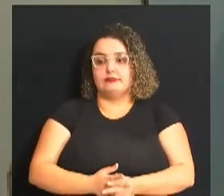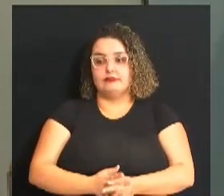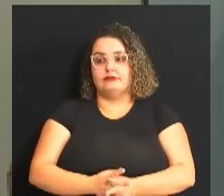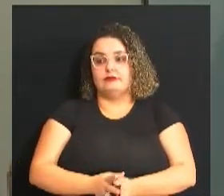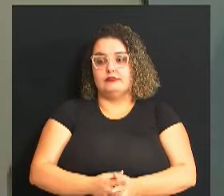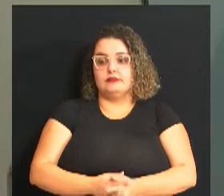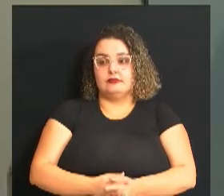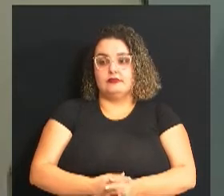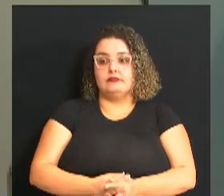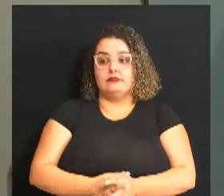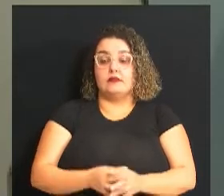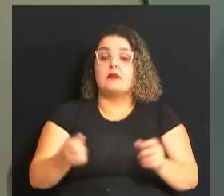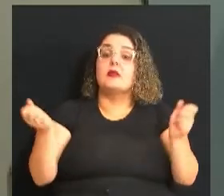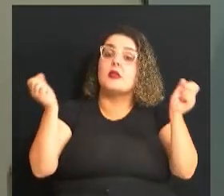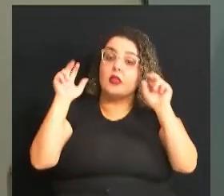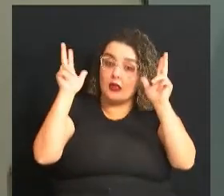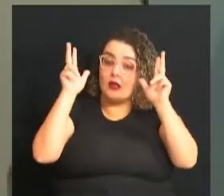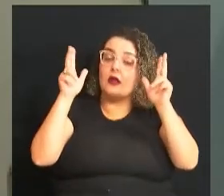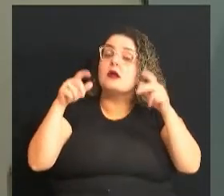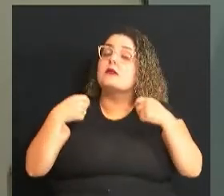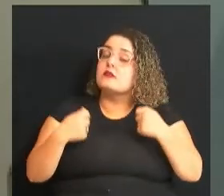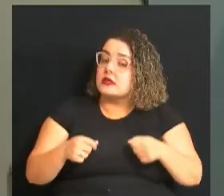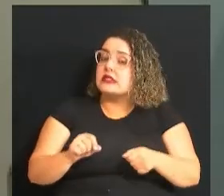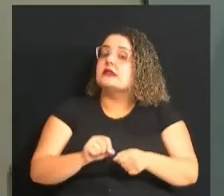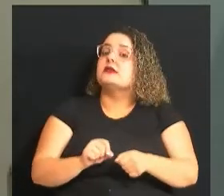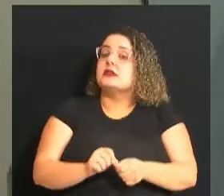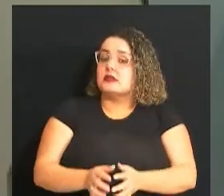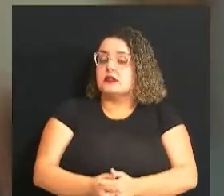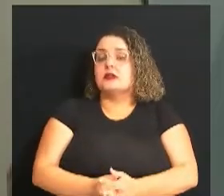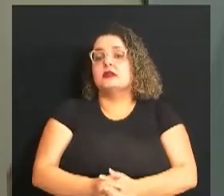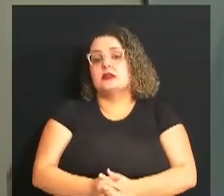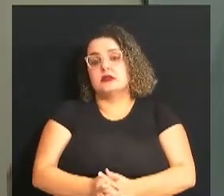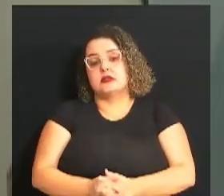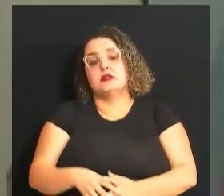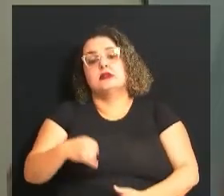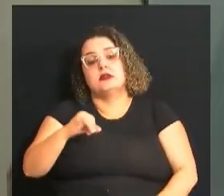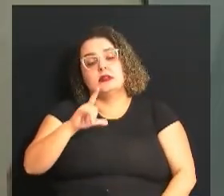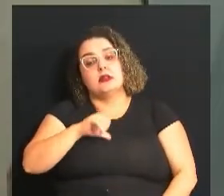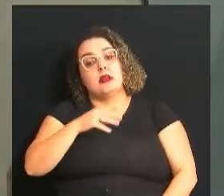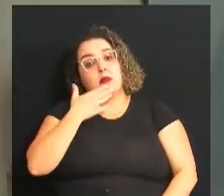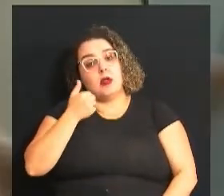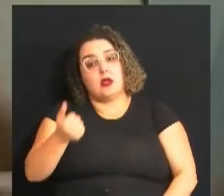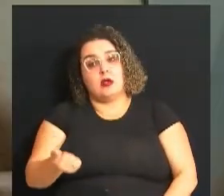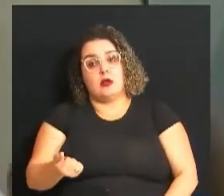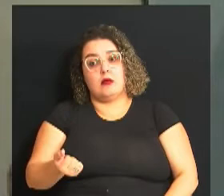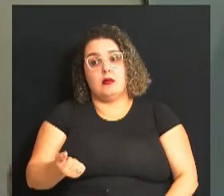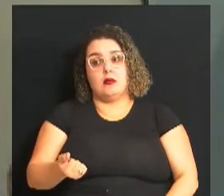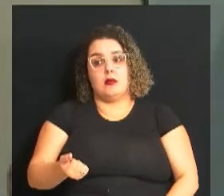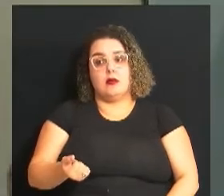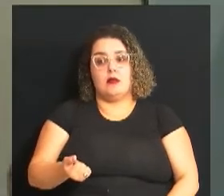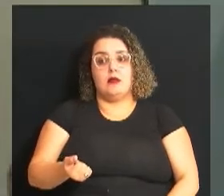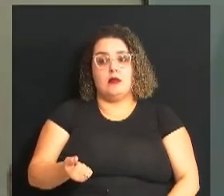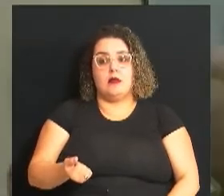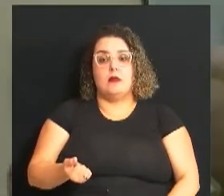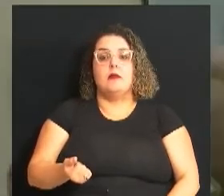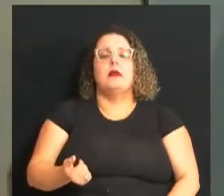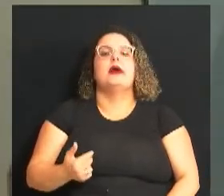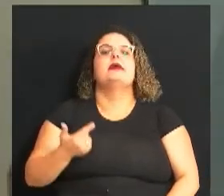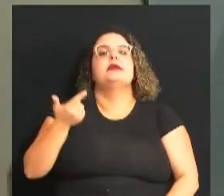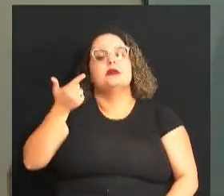esse alerta a gente precisa fazer. Se ocorre uma melhora, mas o paciente se reexpõe, ele